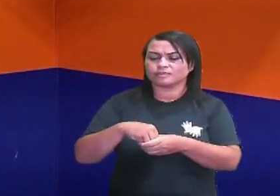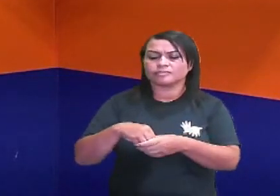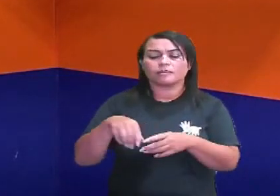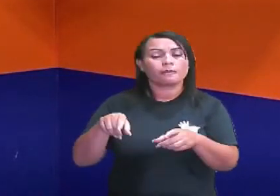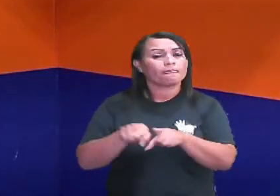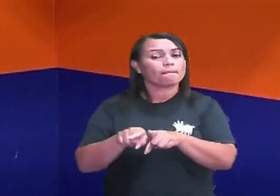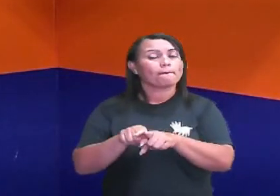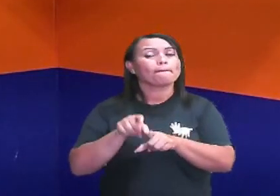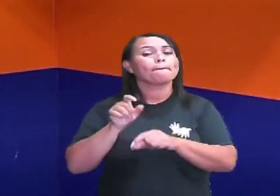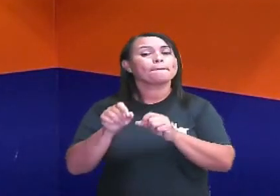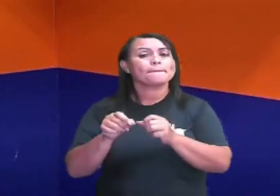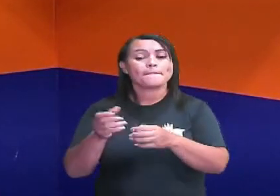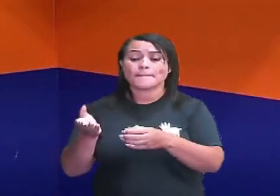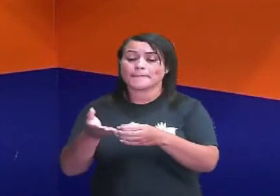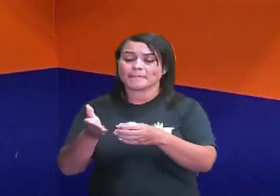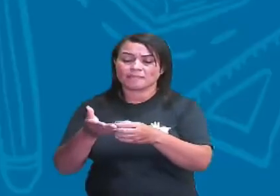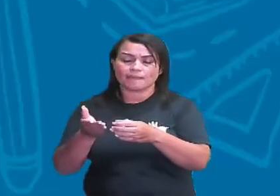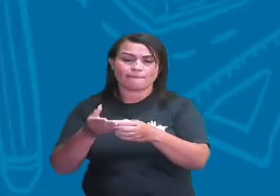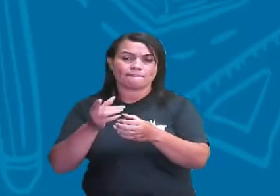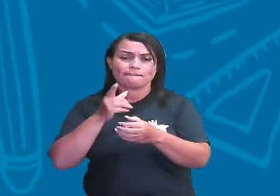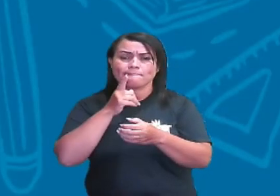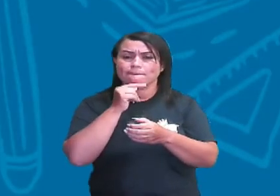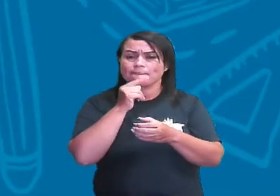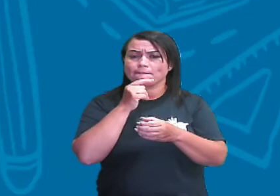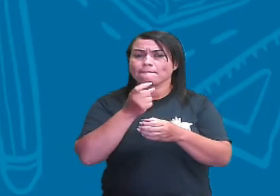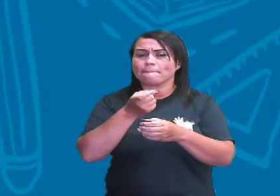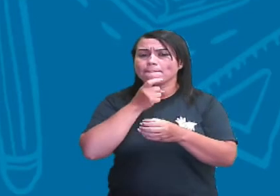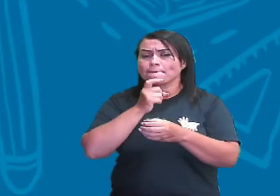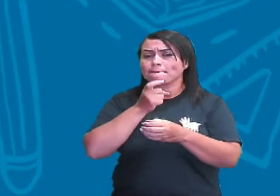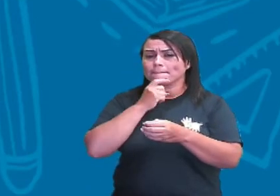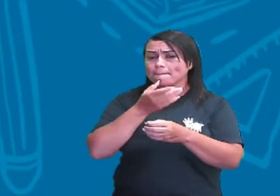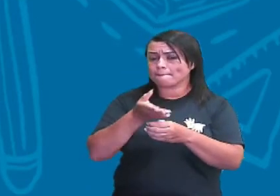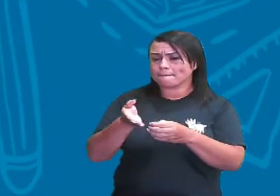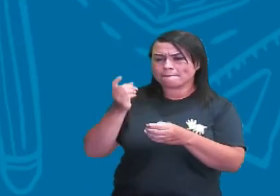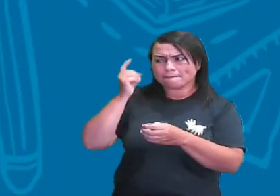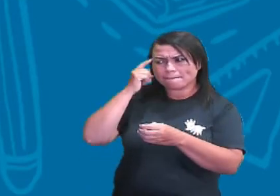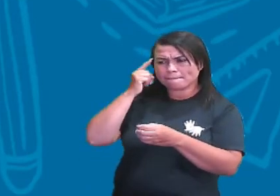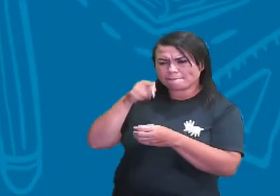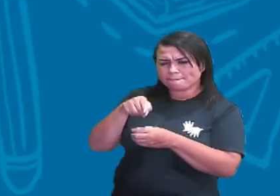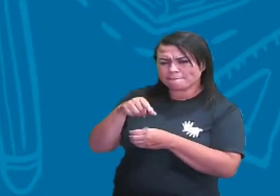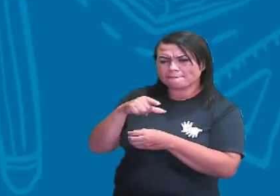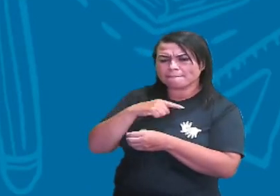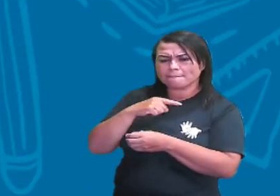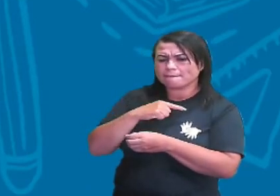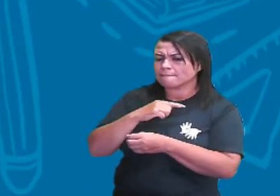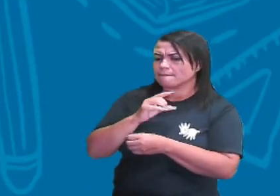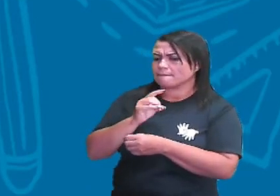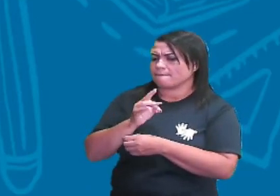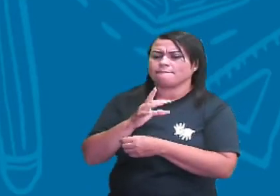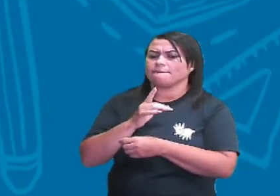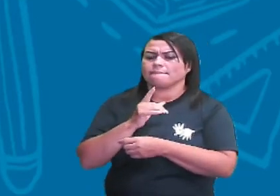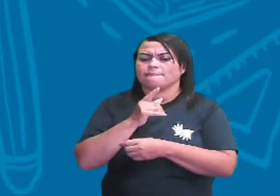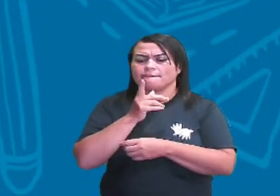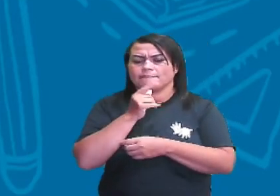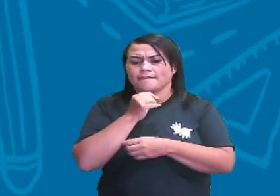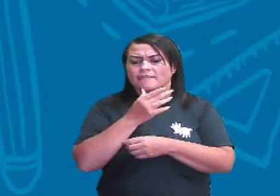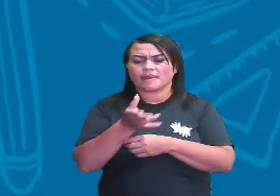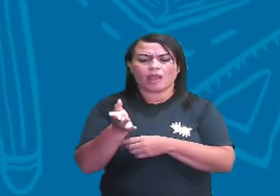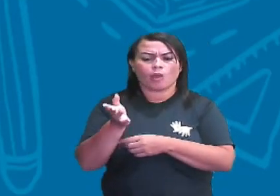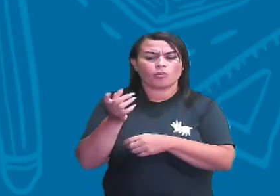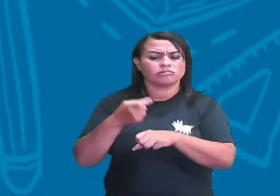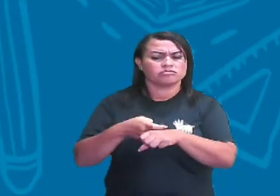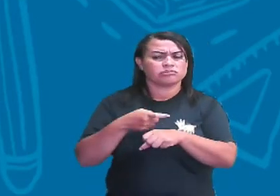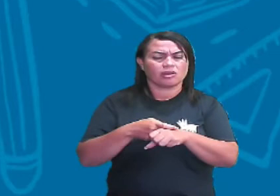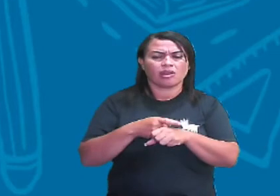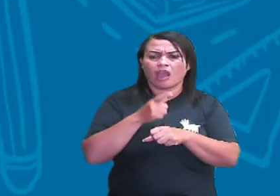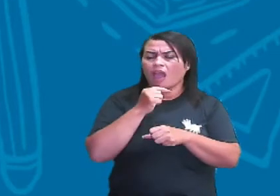ainda, por exemplo, um copo de água com gelo, que você pode pensar, não, eu tenho somente água no formato sólido e